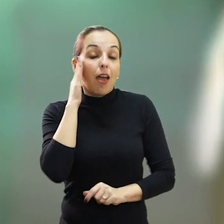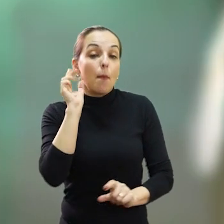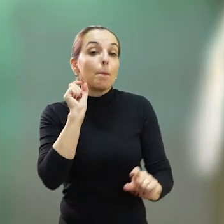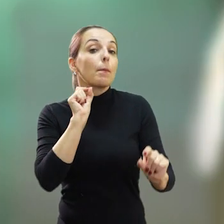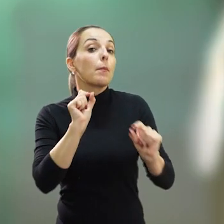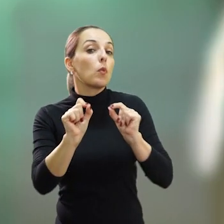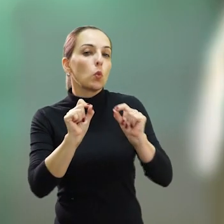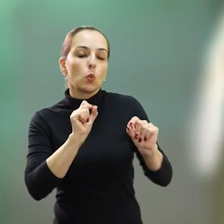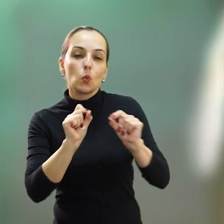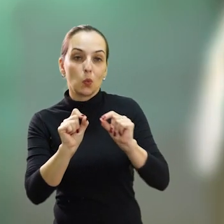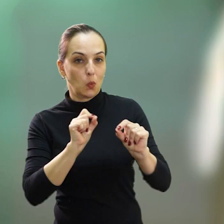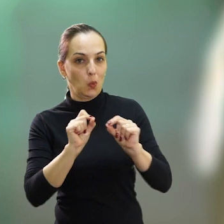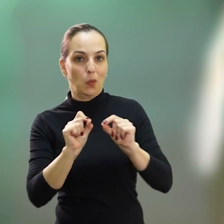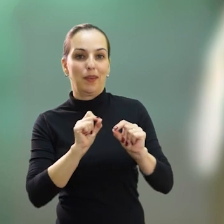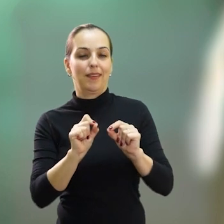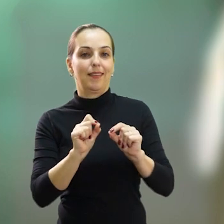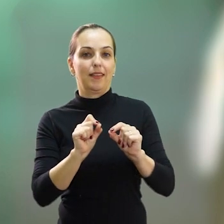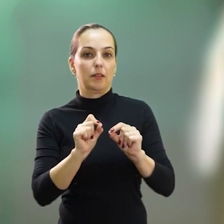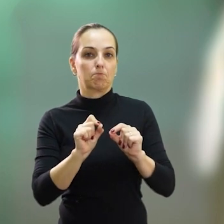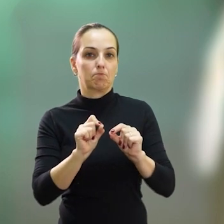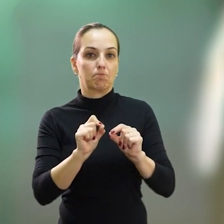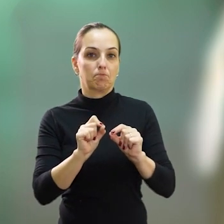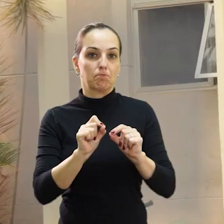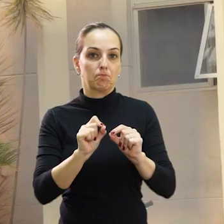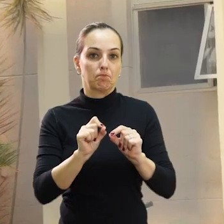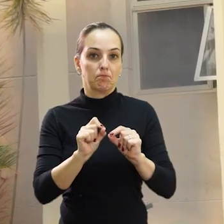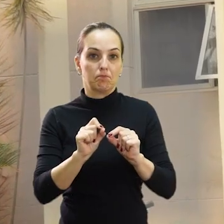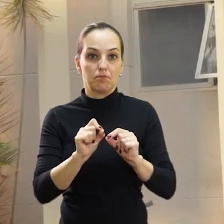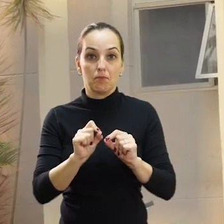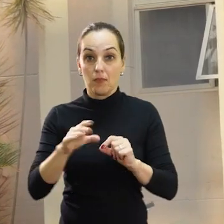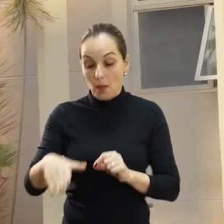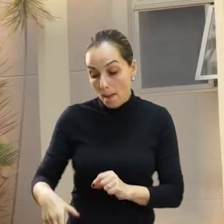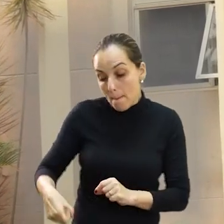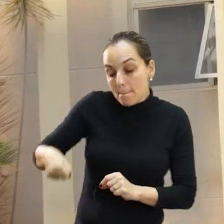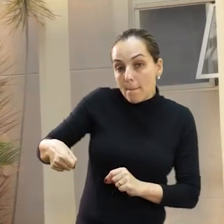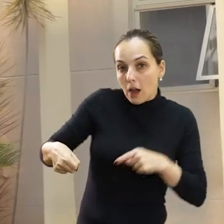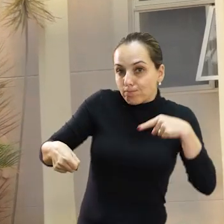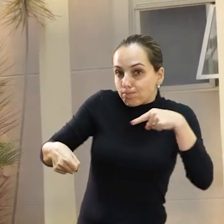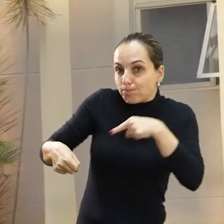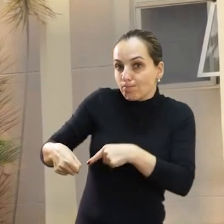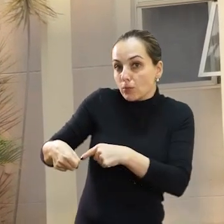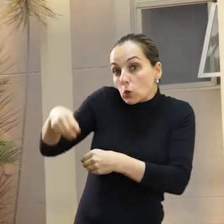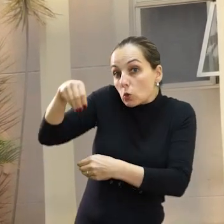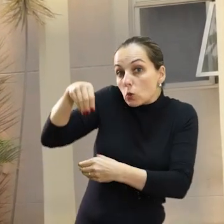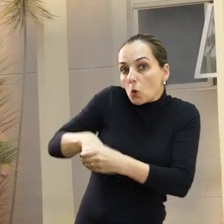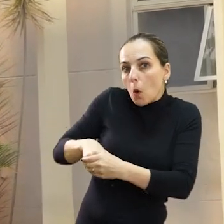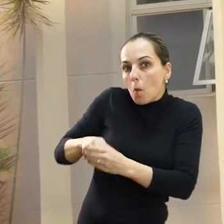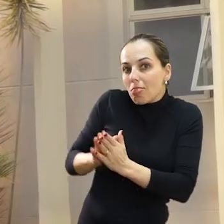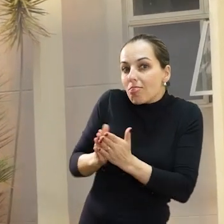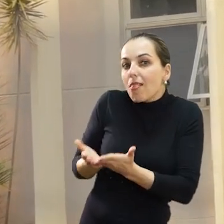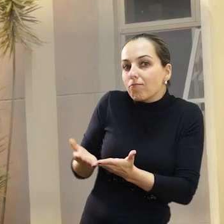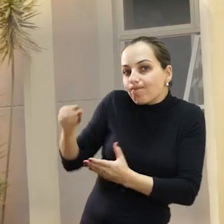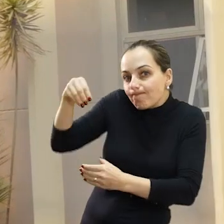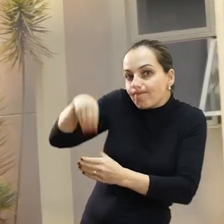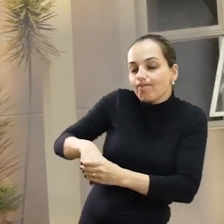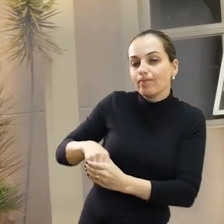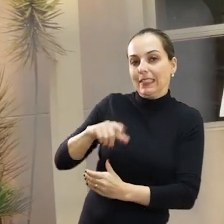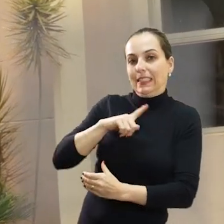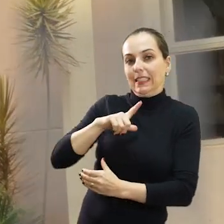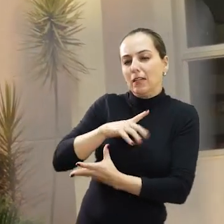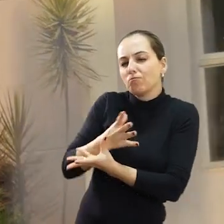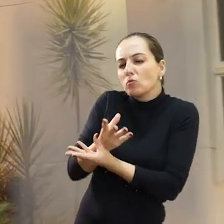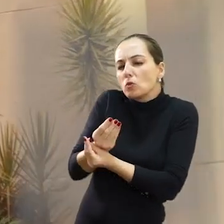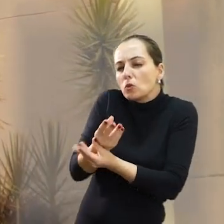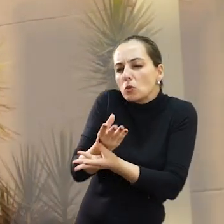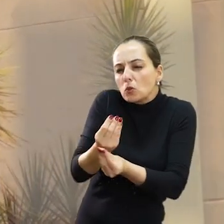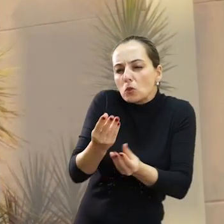dizem que ela é apenas contadora de histórias. Mas o que todos sabem é que naquela grande mala que ela carrega em